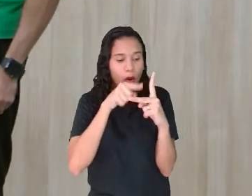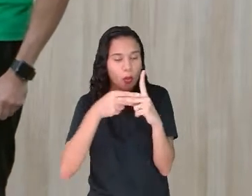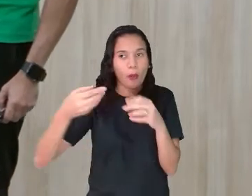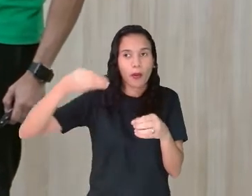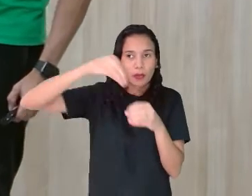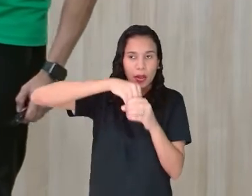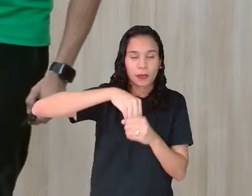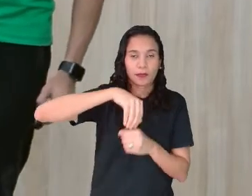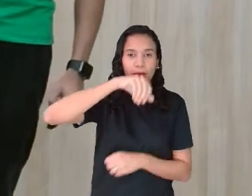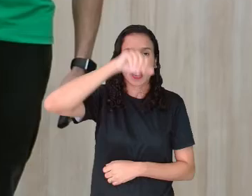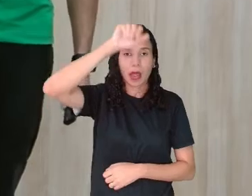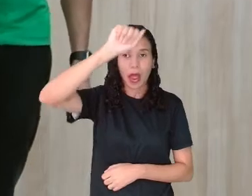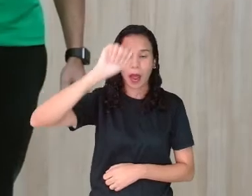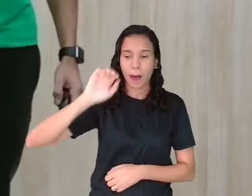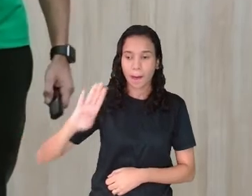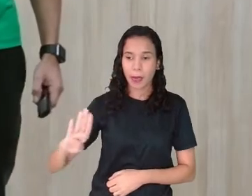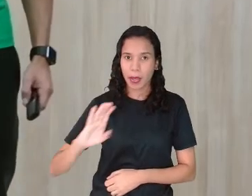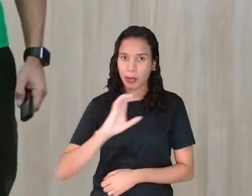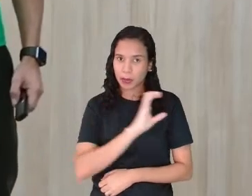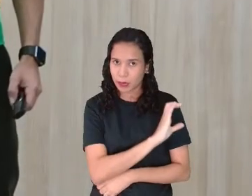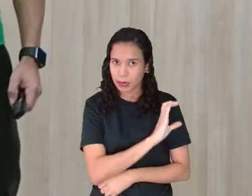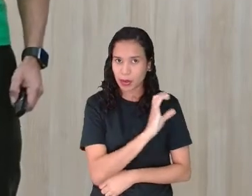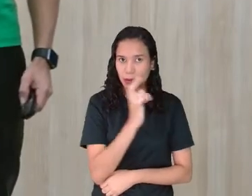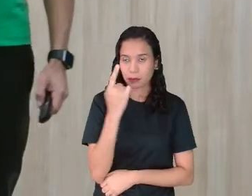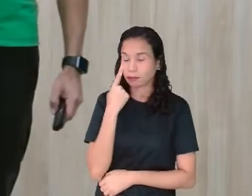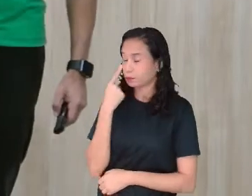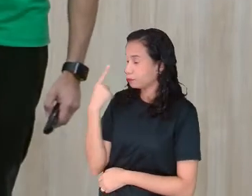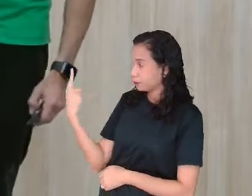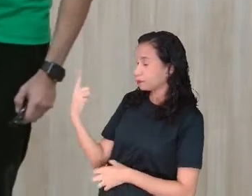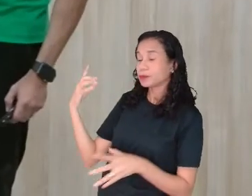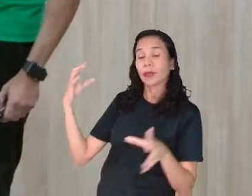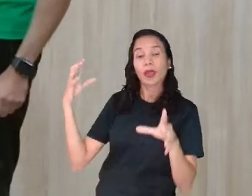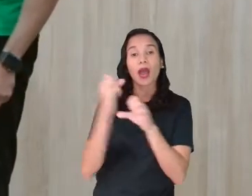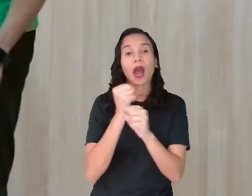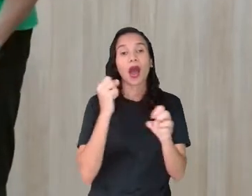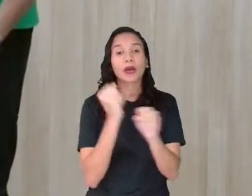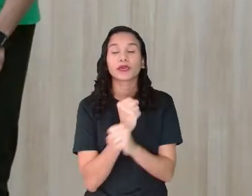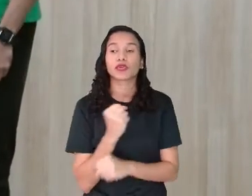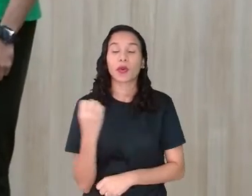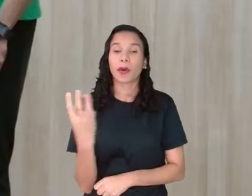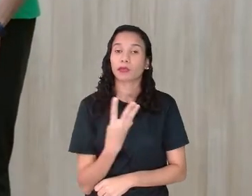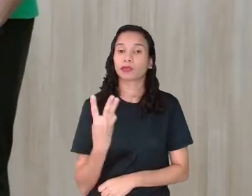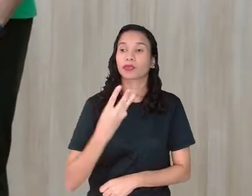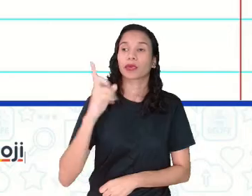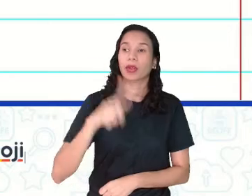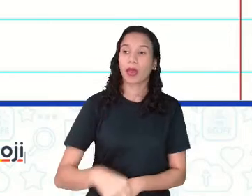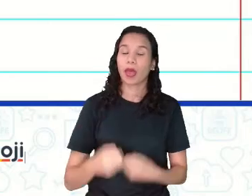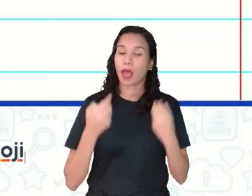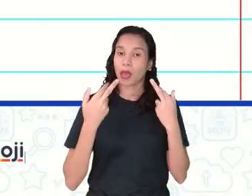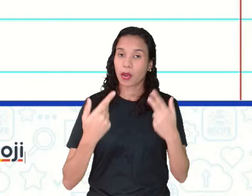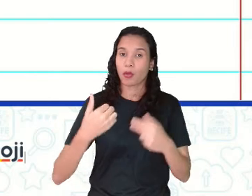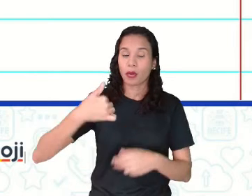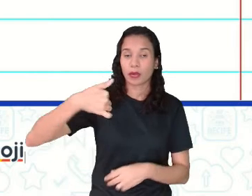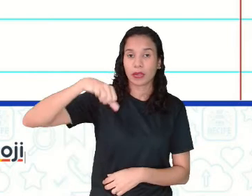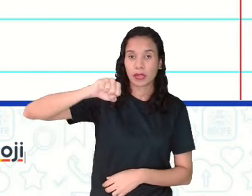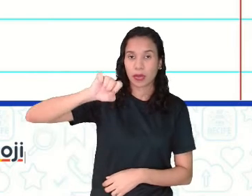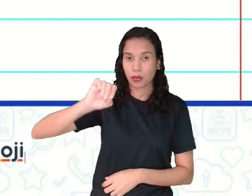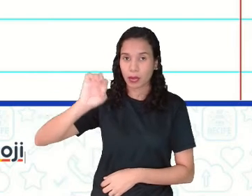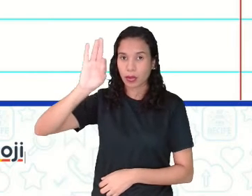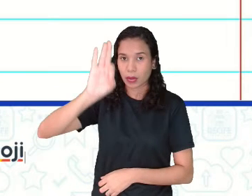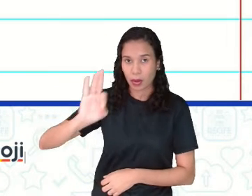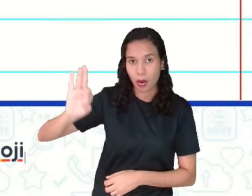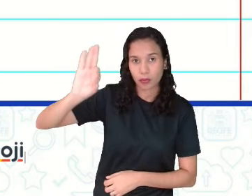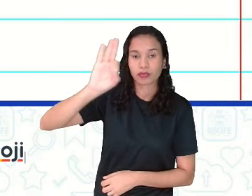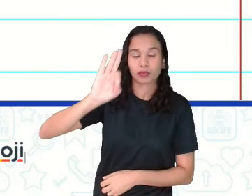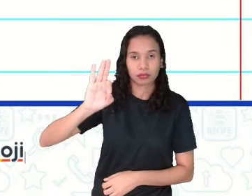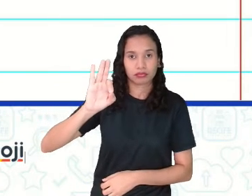o ângulo A, o ângulo B e o ângulo C, a soma desses 3 ângulos aí são iguais aí a um ângulo de